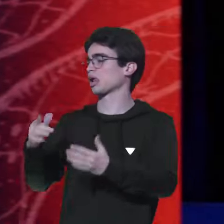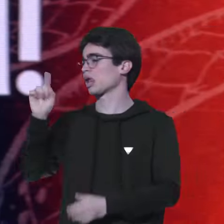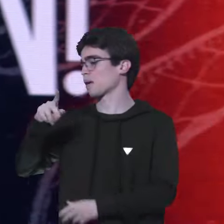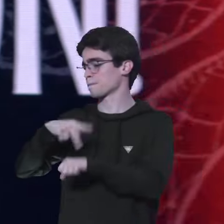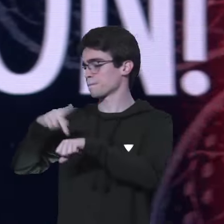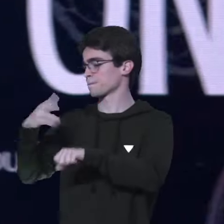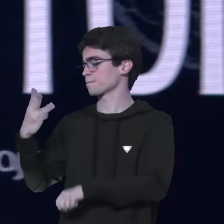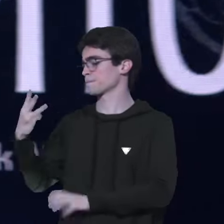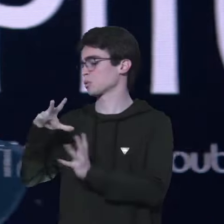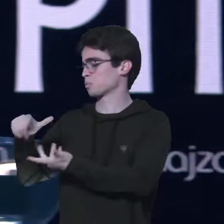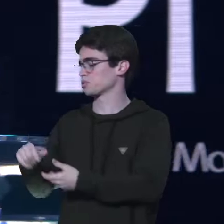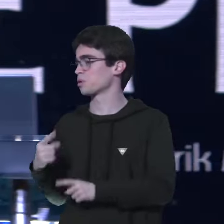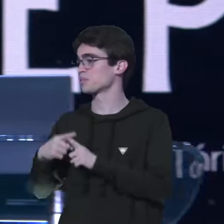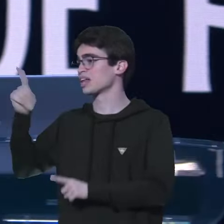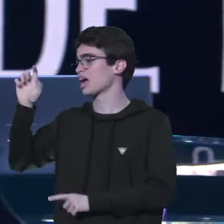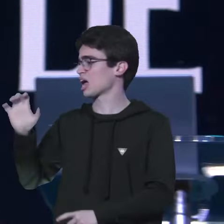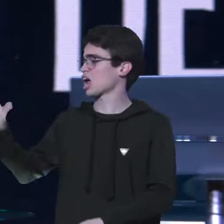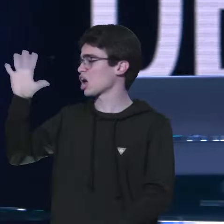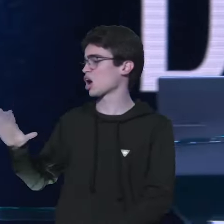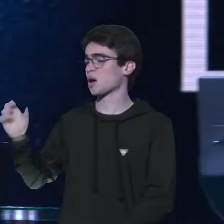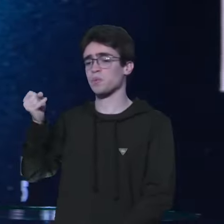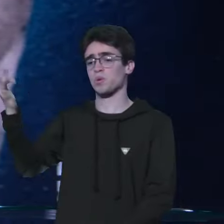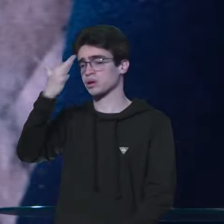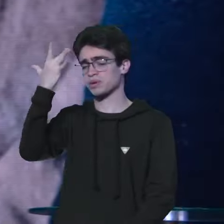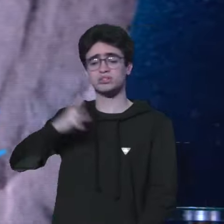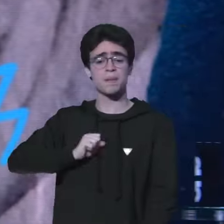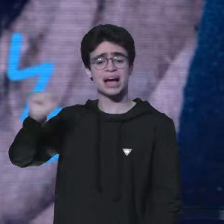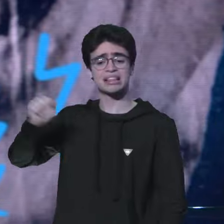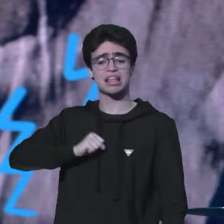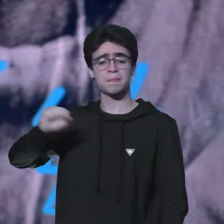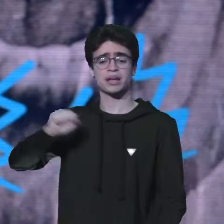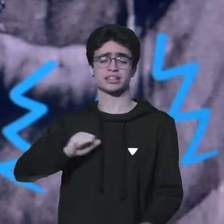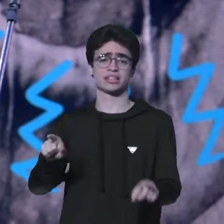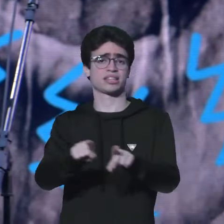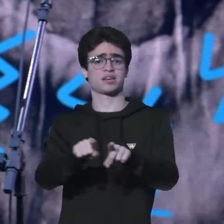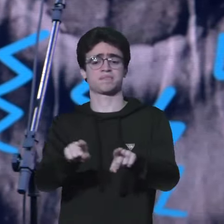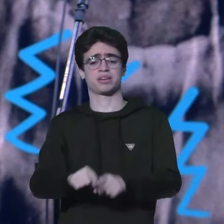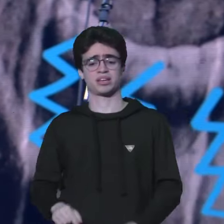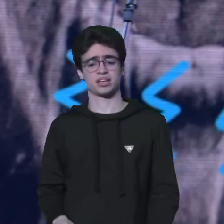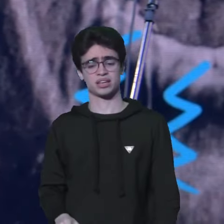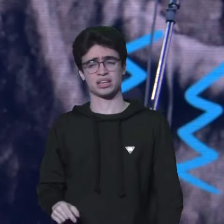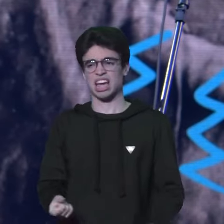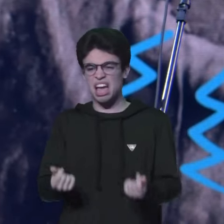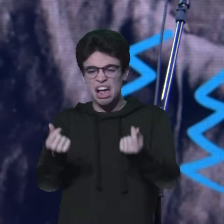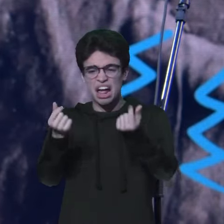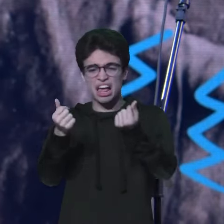mundo. Porque na Europa tem um monte de gente se matando, meu irmão. Não é o dinheiro.